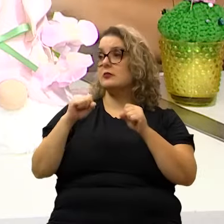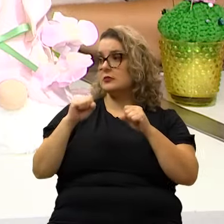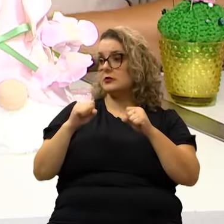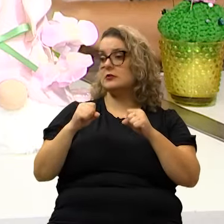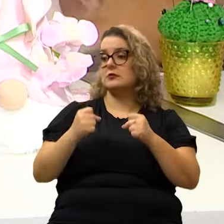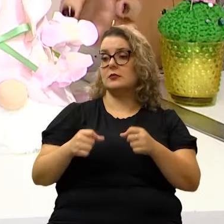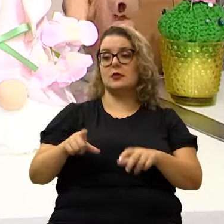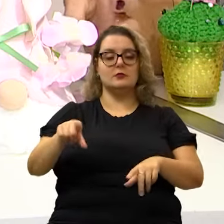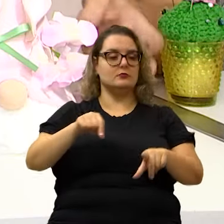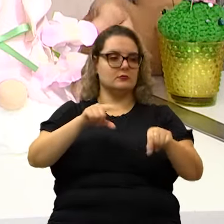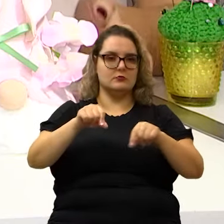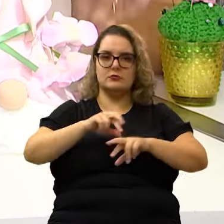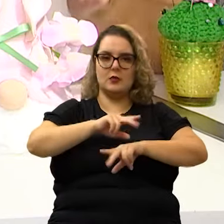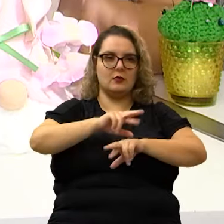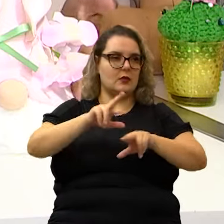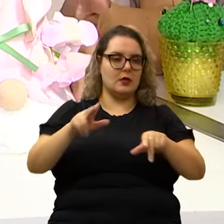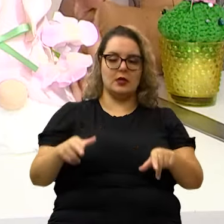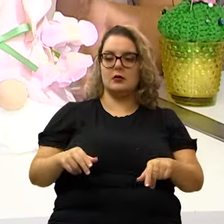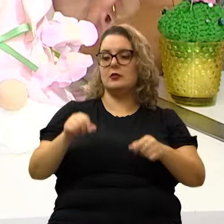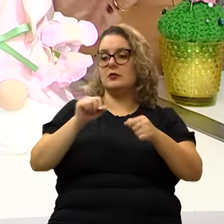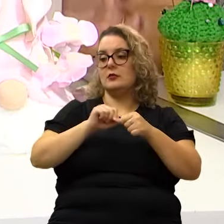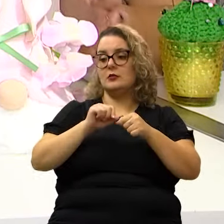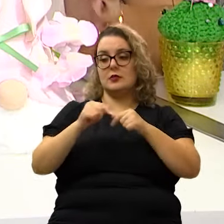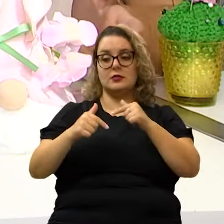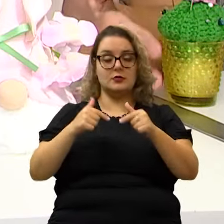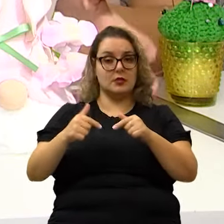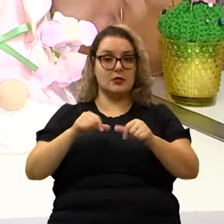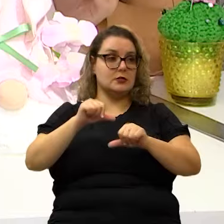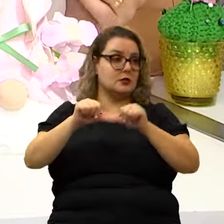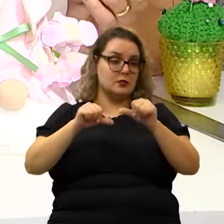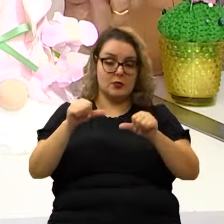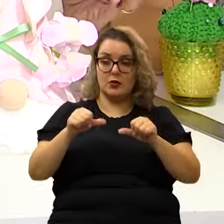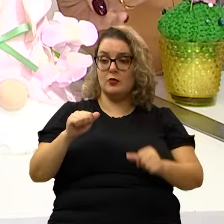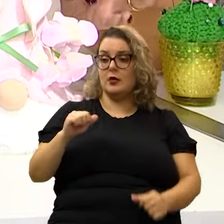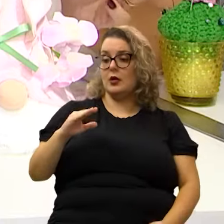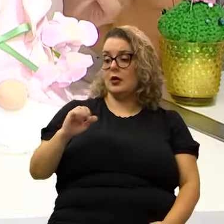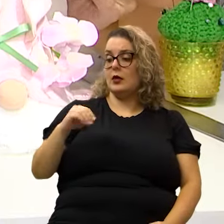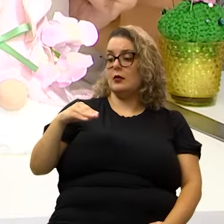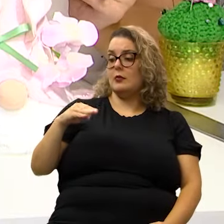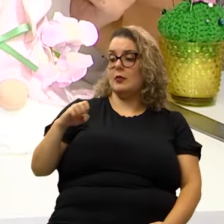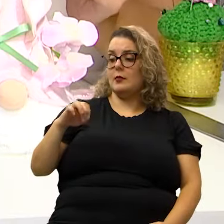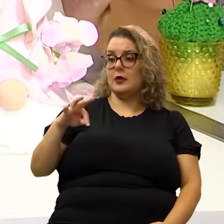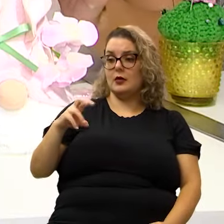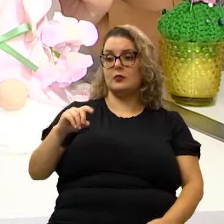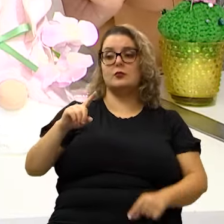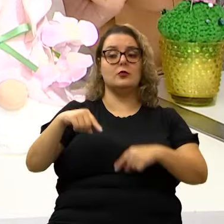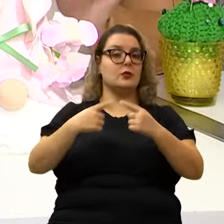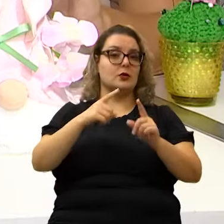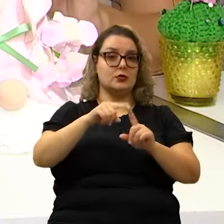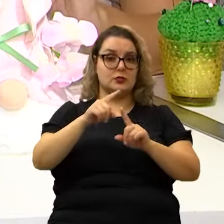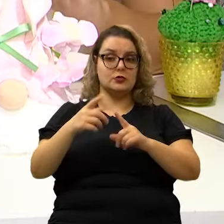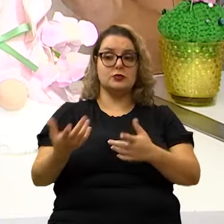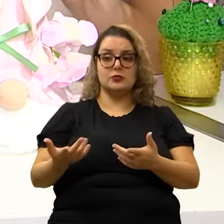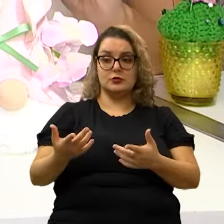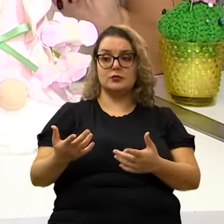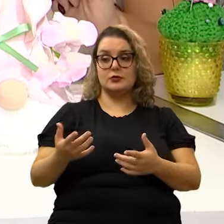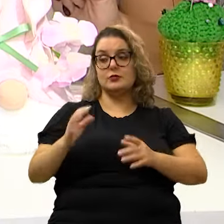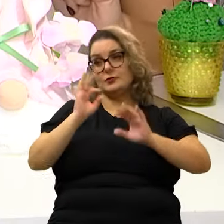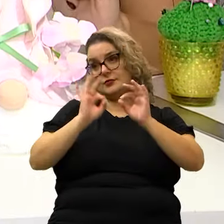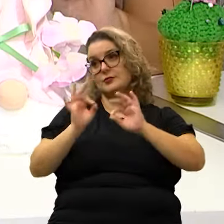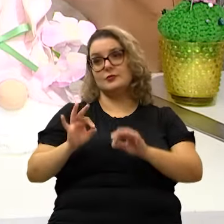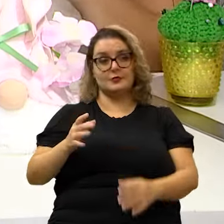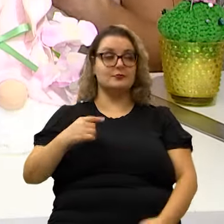as opções aqui são inúmeras. Então, aqui a gente fez um trabalho. Se a gente modificar até o acabamento, já dá outro tipo de carinha, né? Dá pro